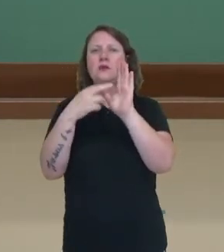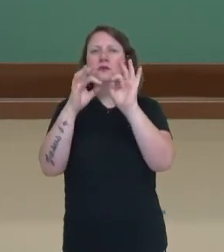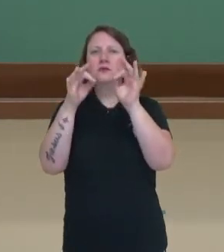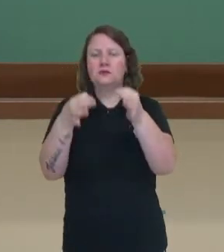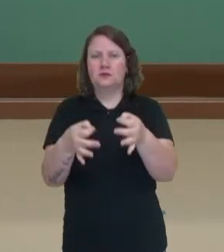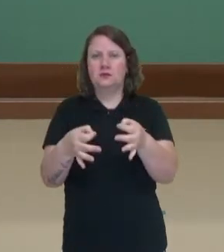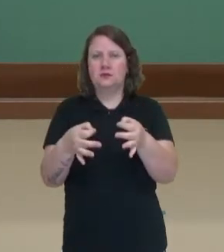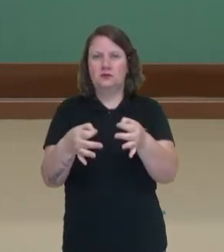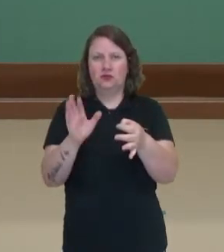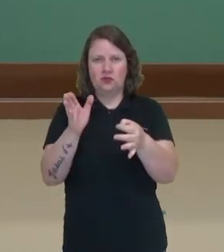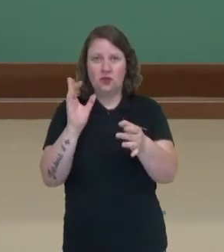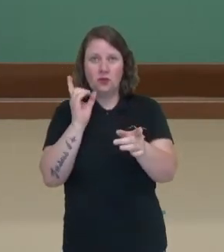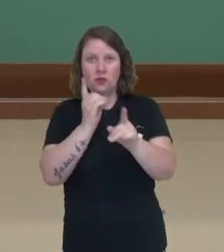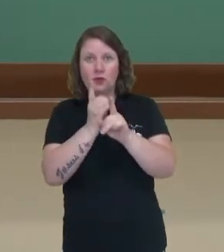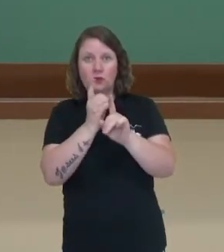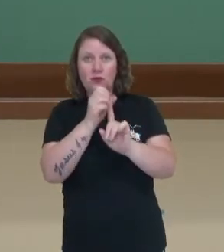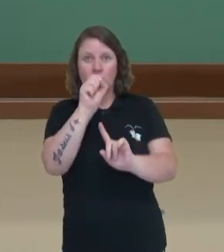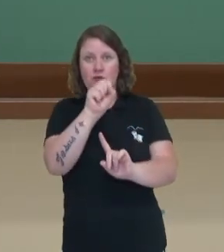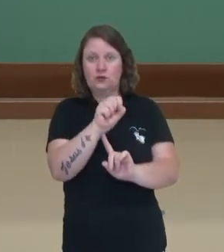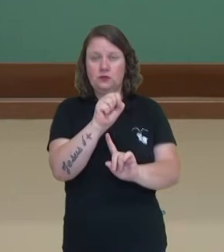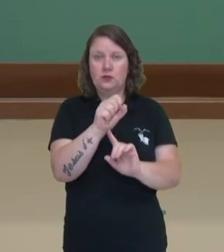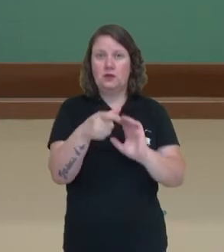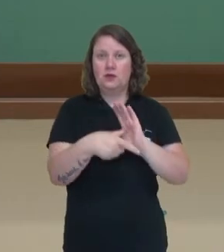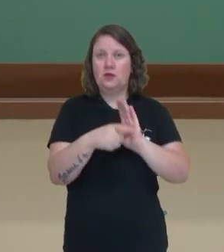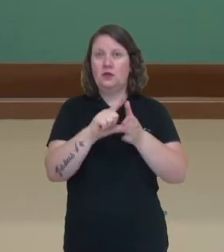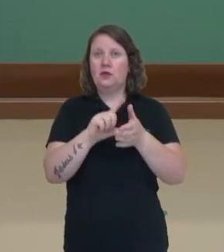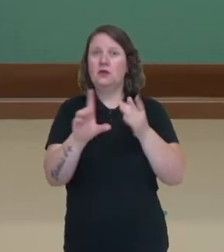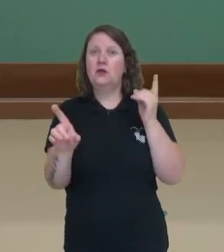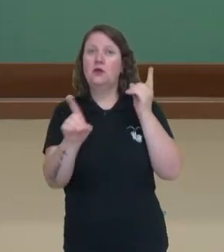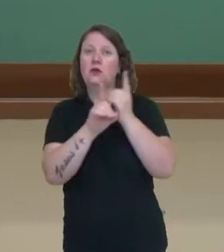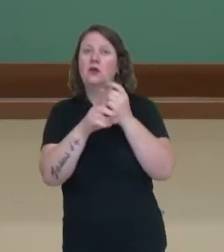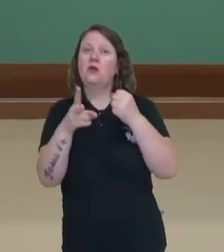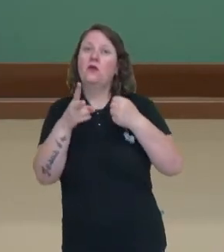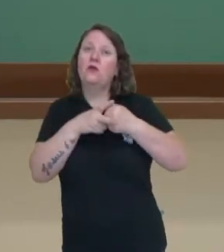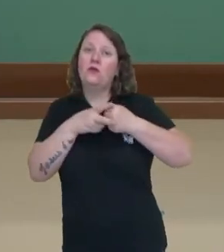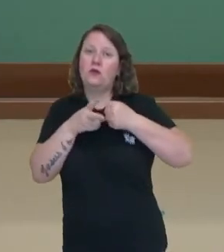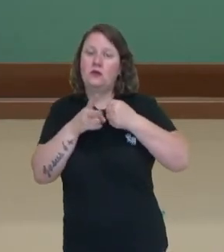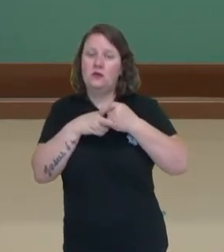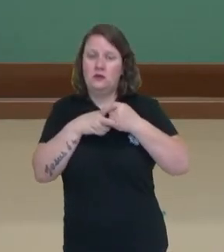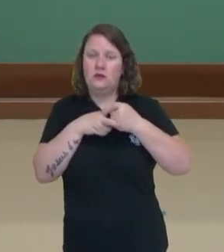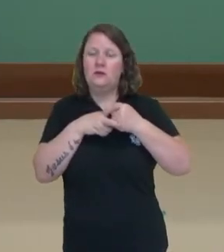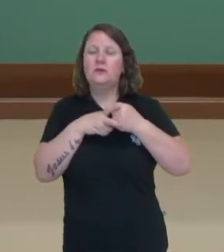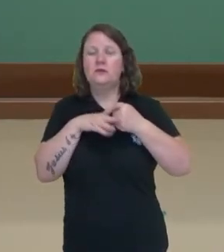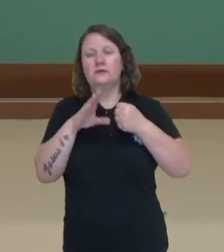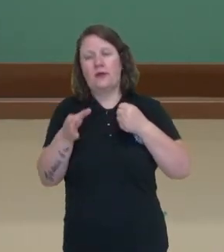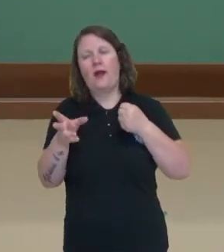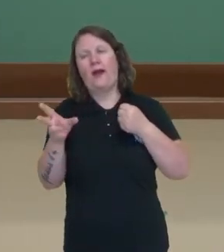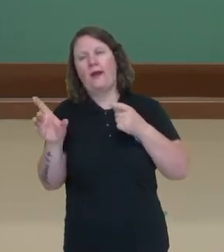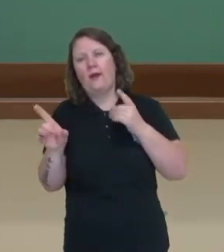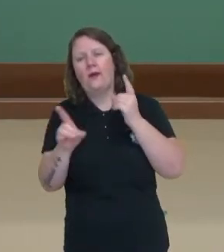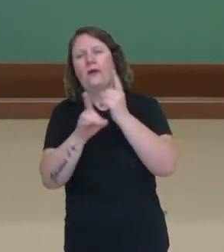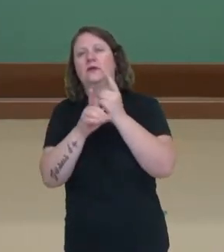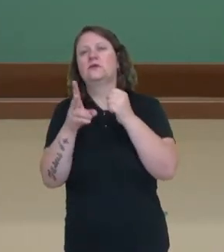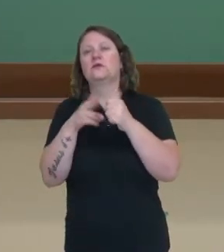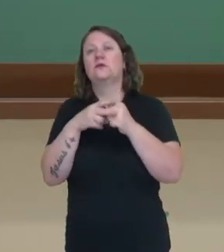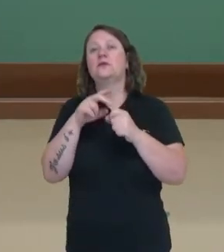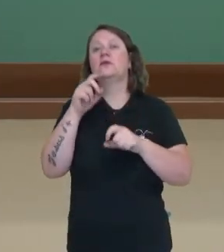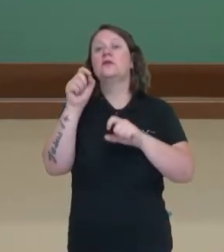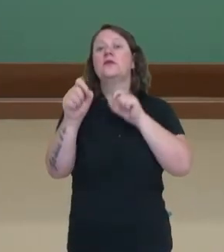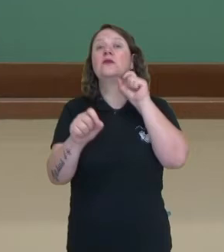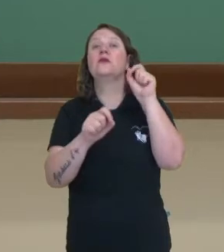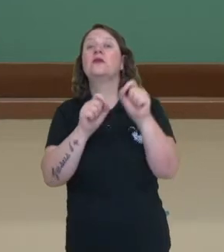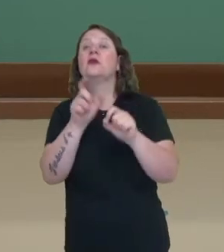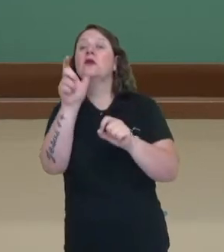encontrar o sujeito, é necessário antes encontrar o verbo da oração. Encontrando o verbo, nós perguntamos quem